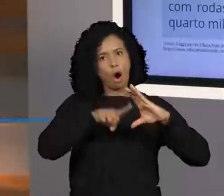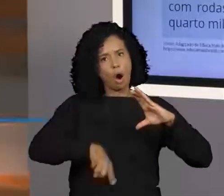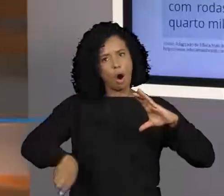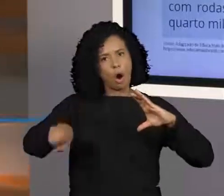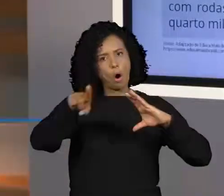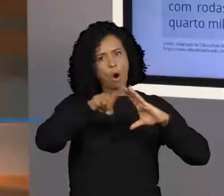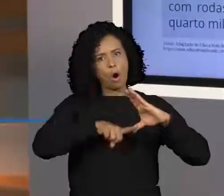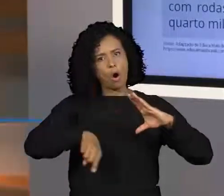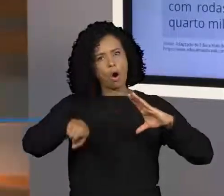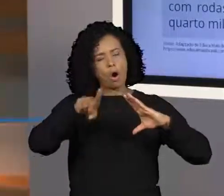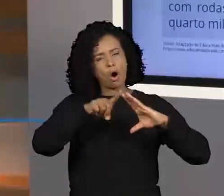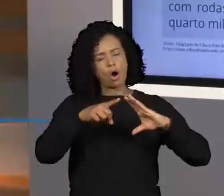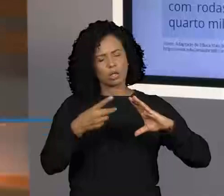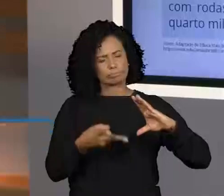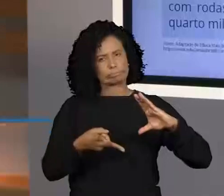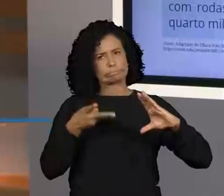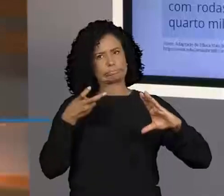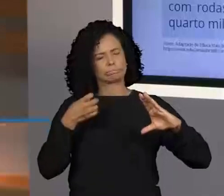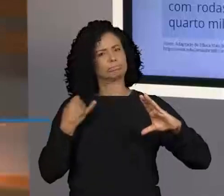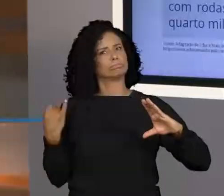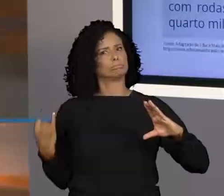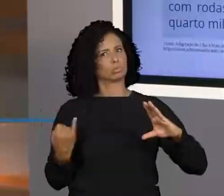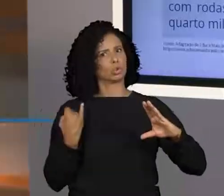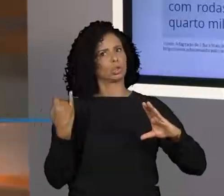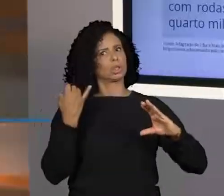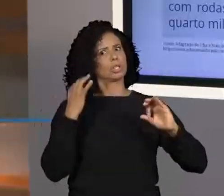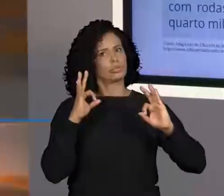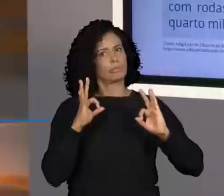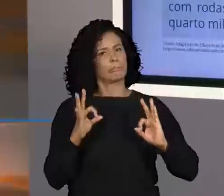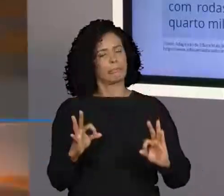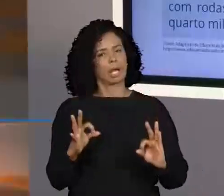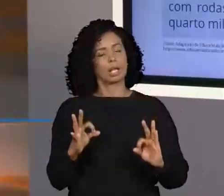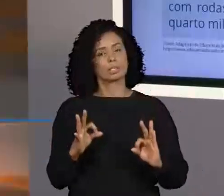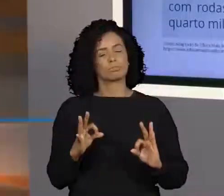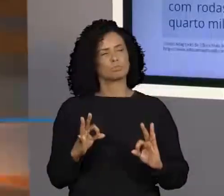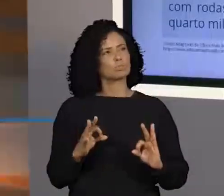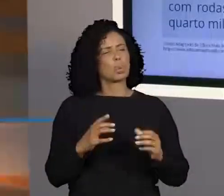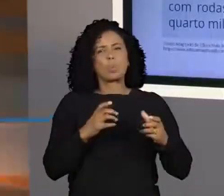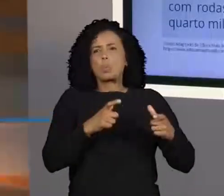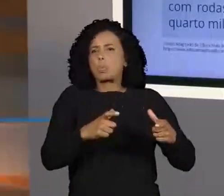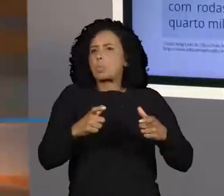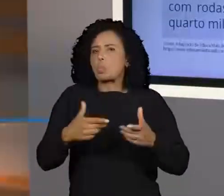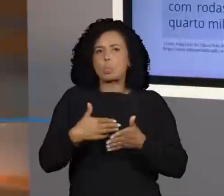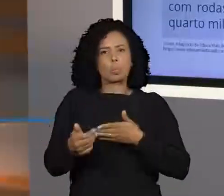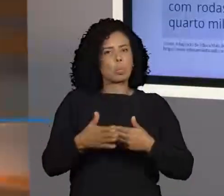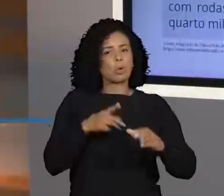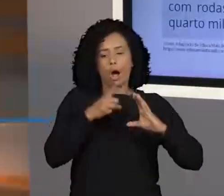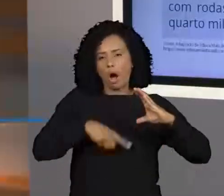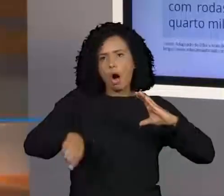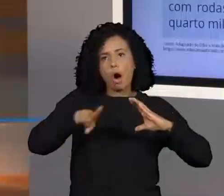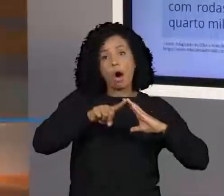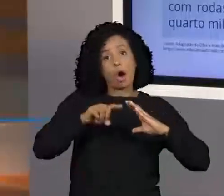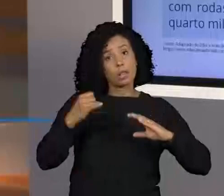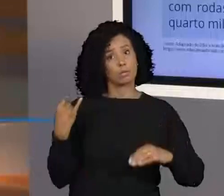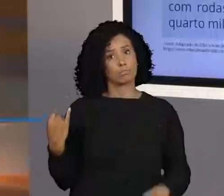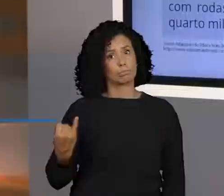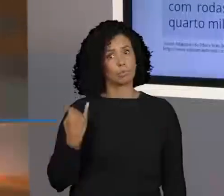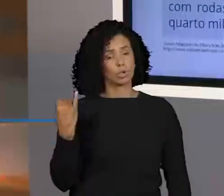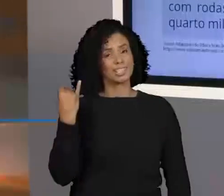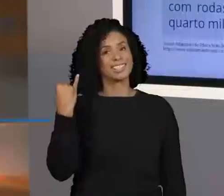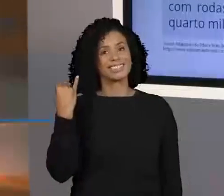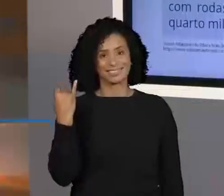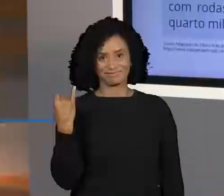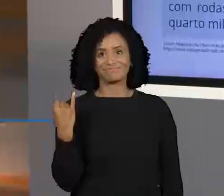da roda. Então, a gente percebe aí que a roda está presente aí em todos os lugares. Muito bem, então, realmente a roda foi